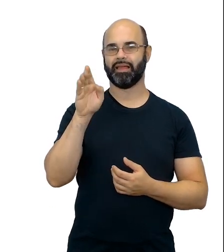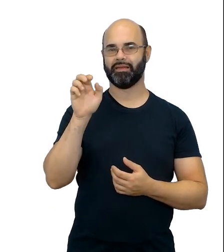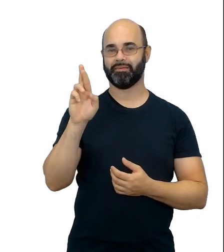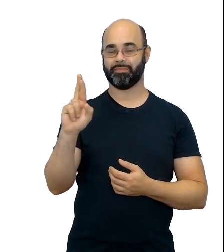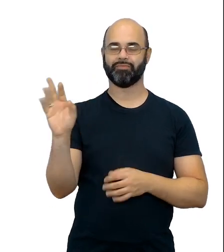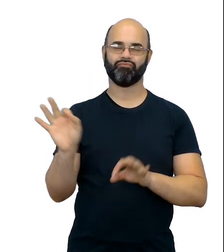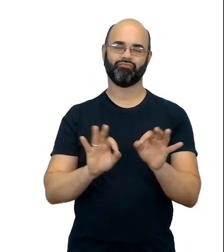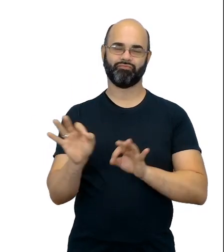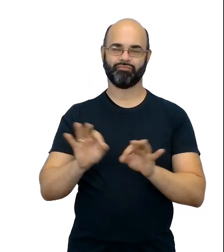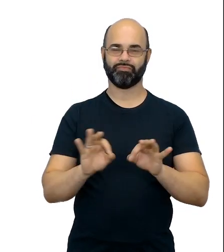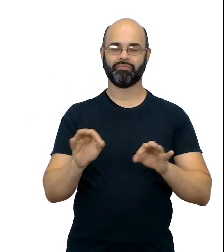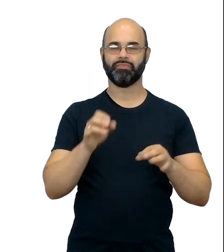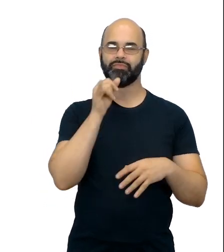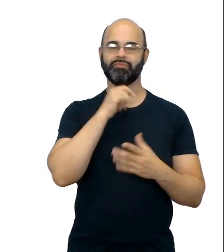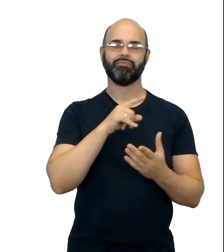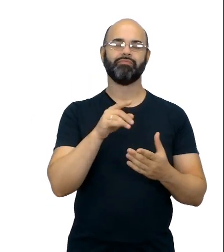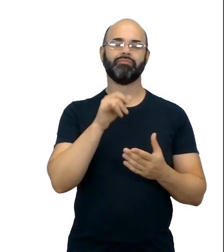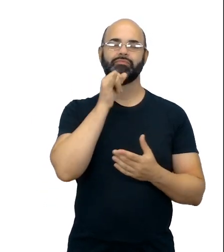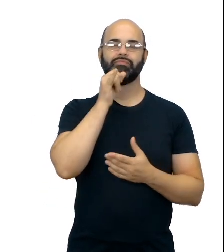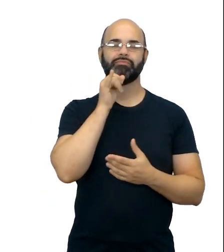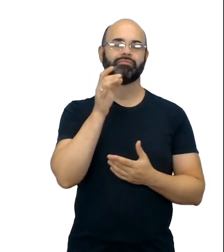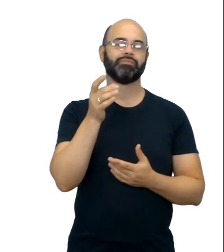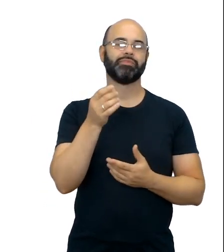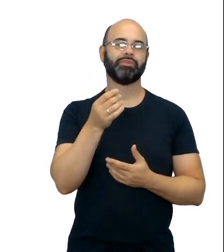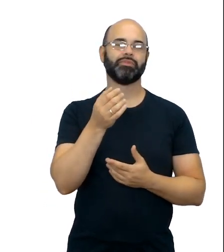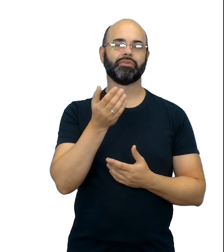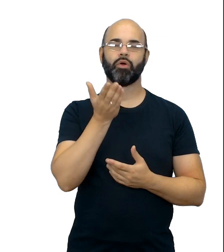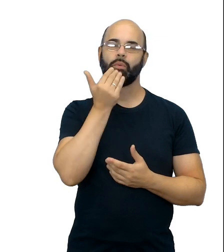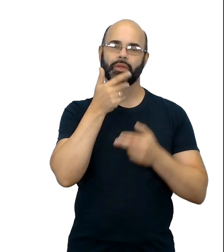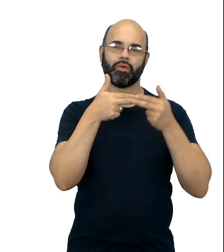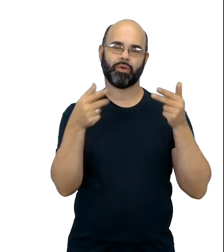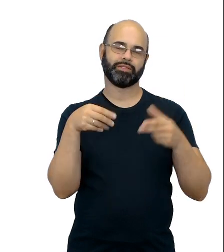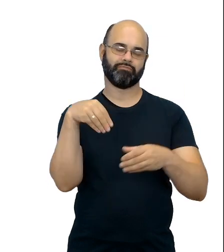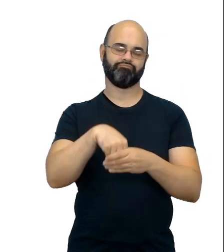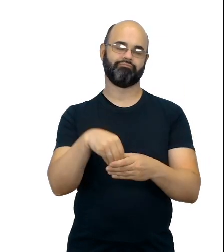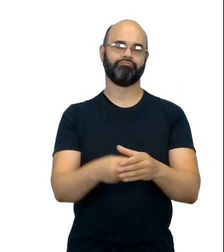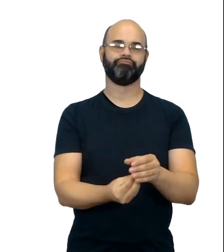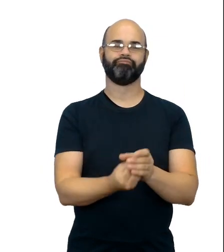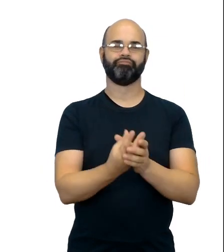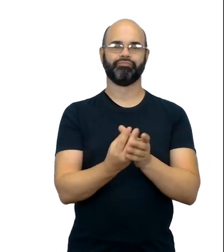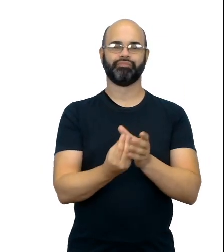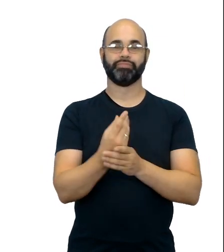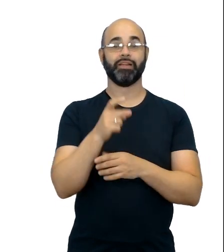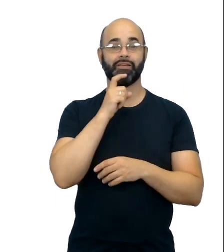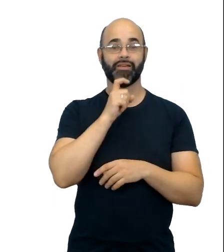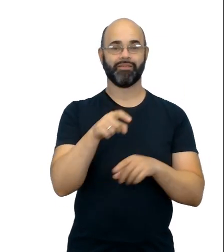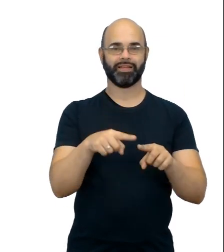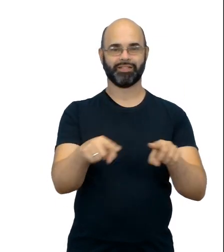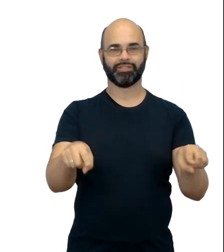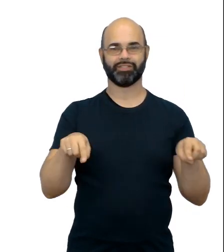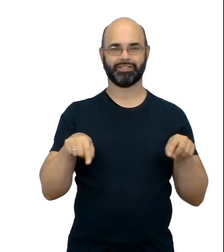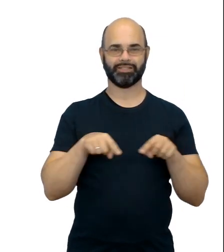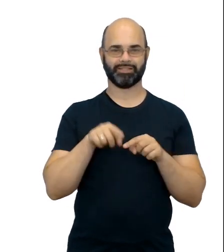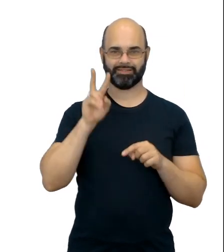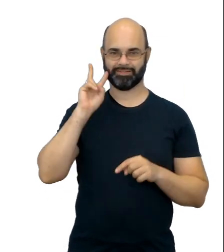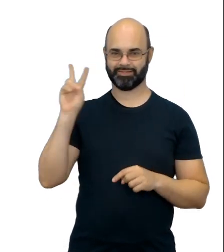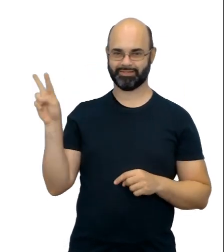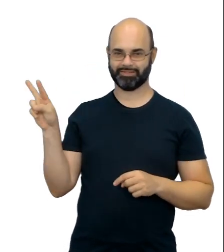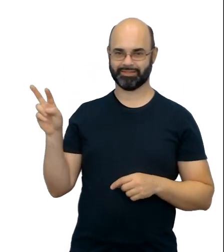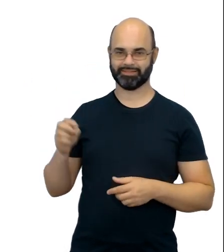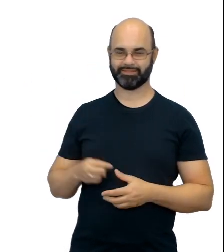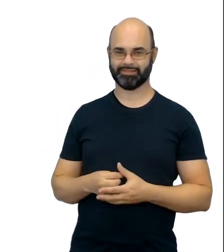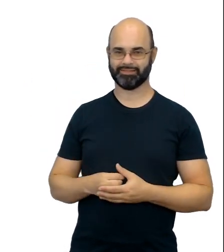plantar legumes, sinalizando com a cor verde, conforme a imagem. Então, ele está pedindo aí, qual